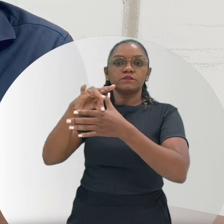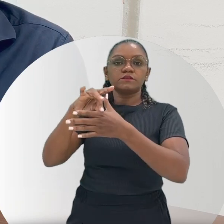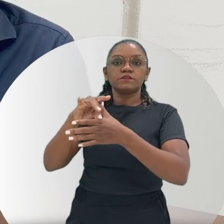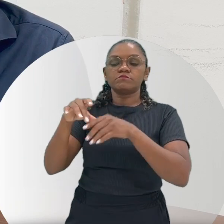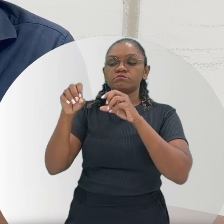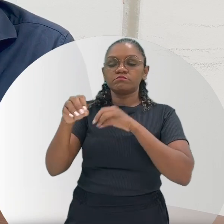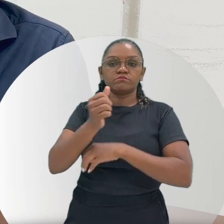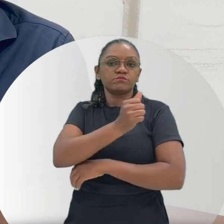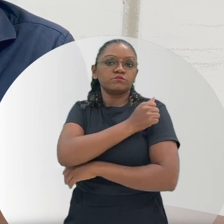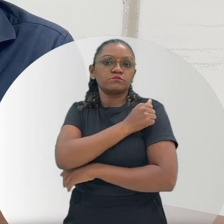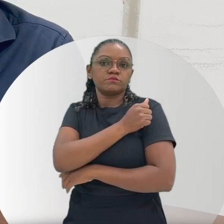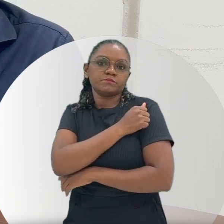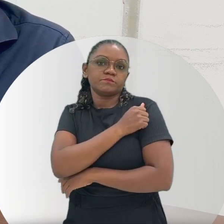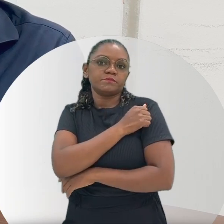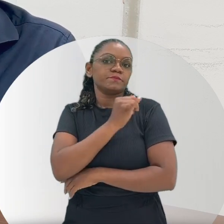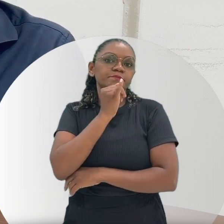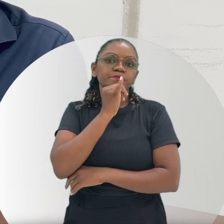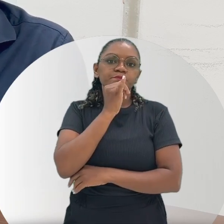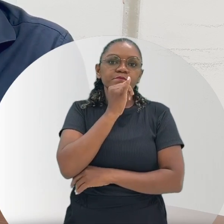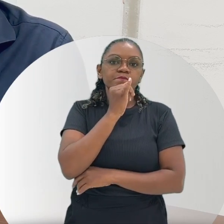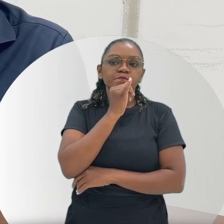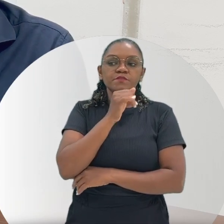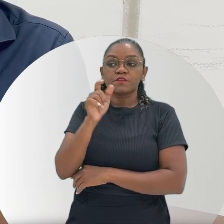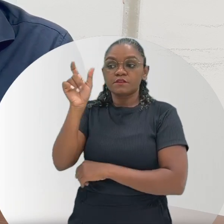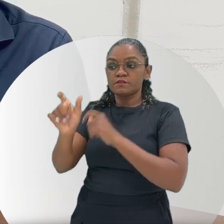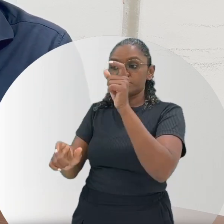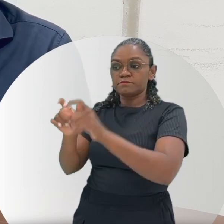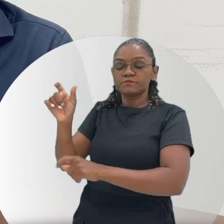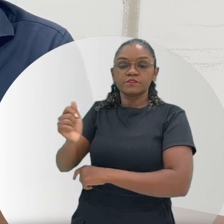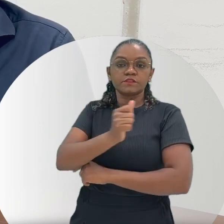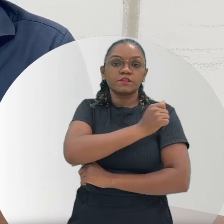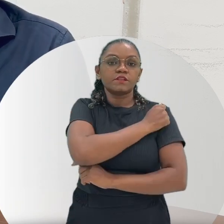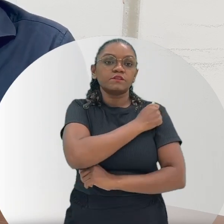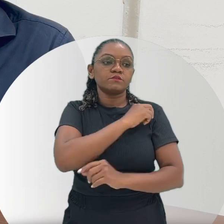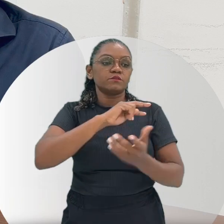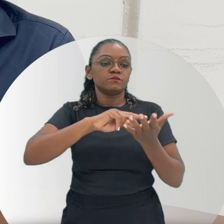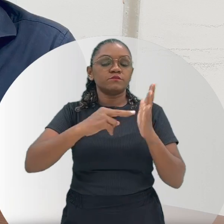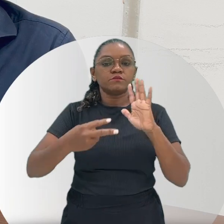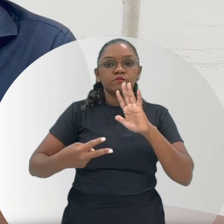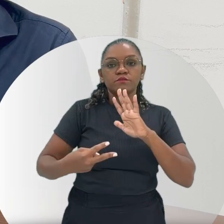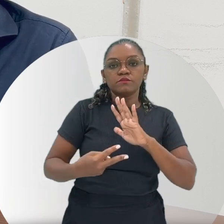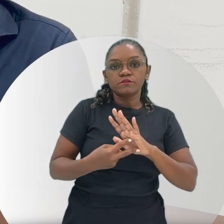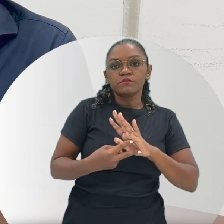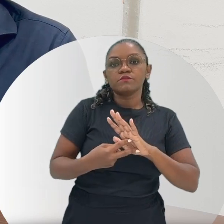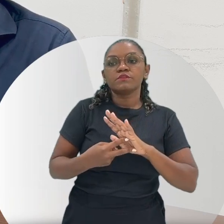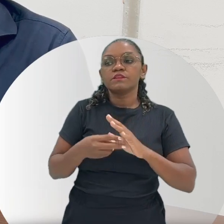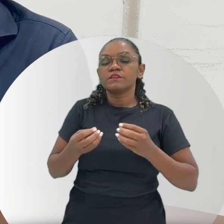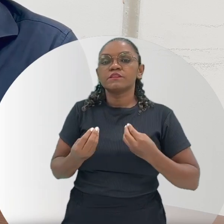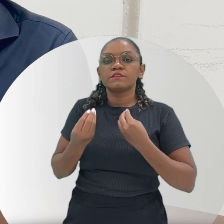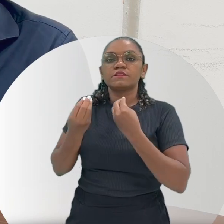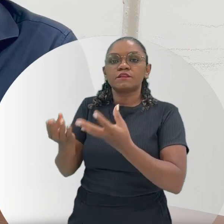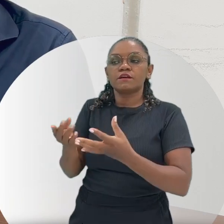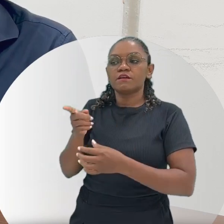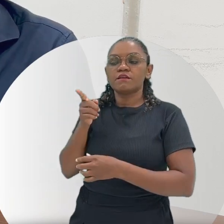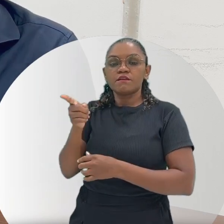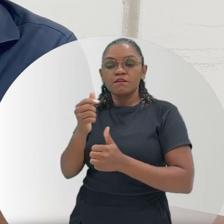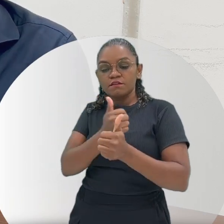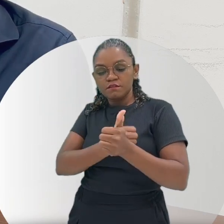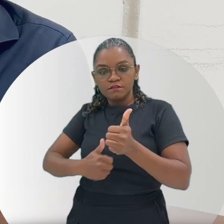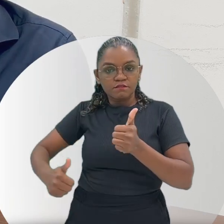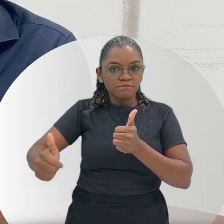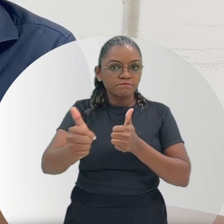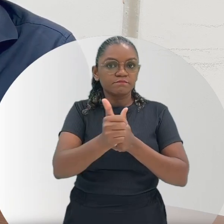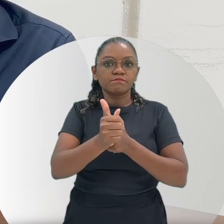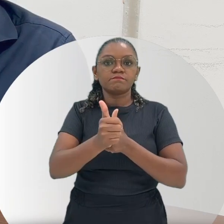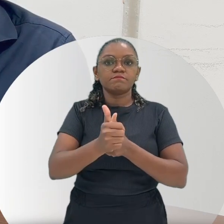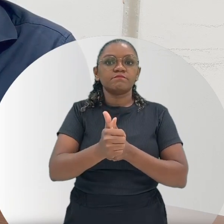são bancos de ideias, bancos de inovação, e a gente quer dar a eles as condições de ser protagonista nesse cenário,